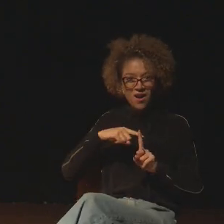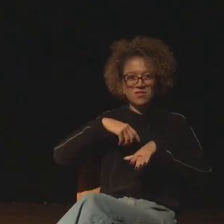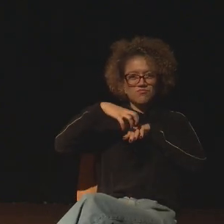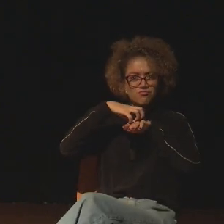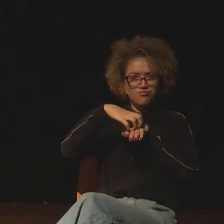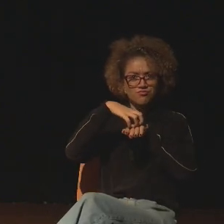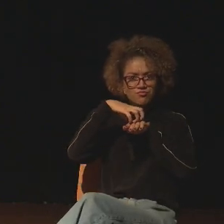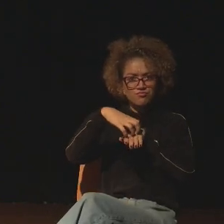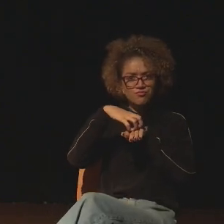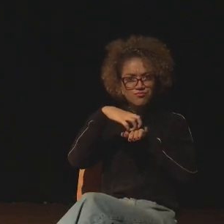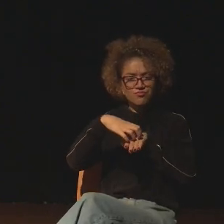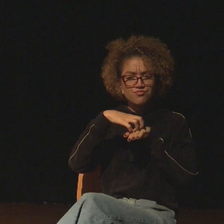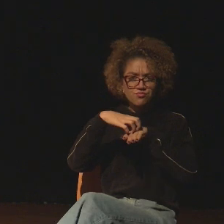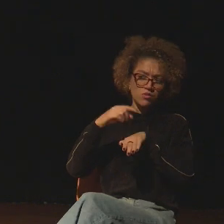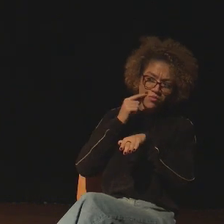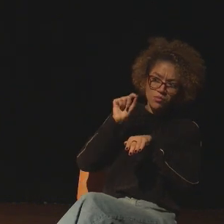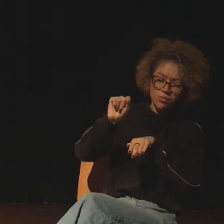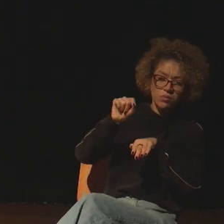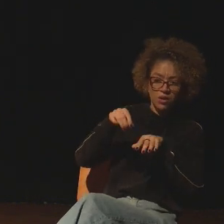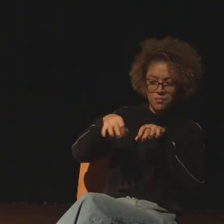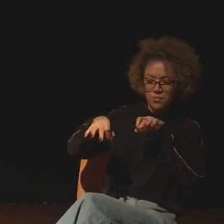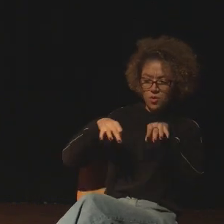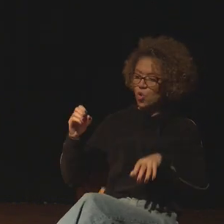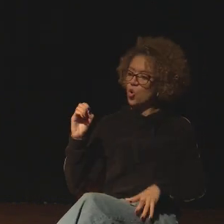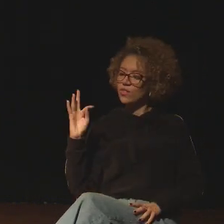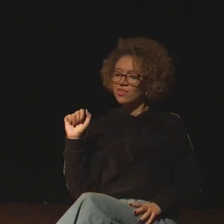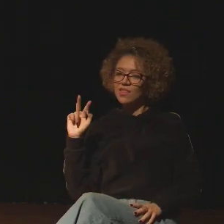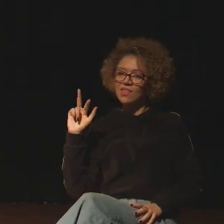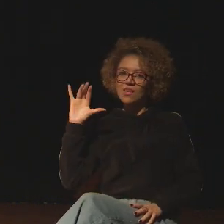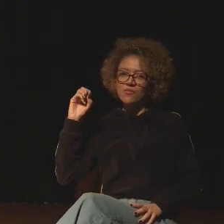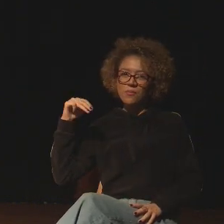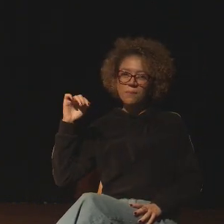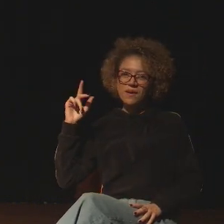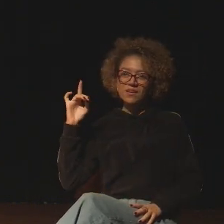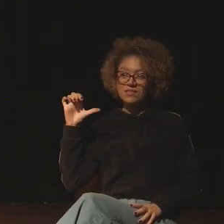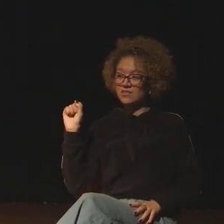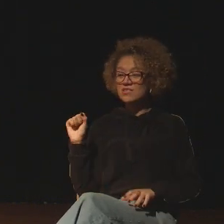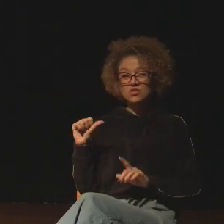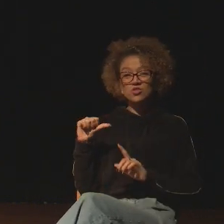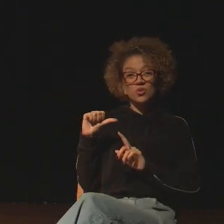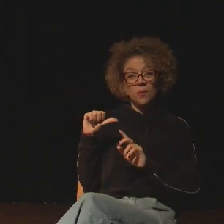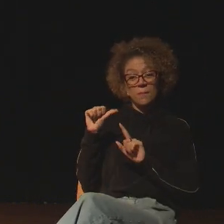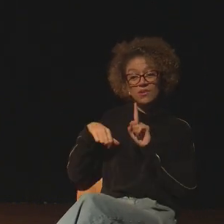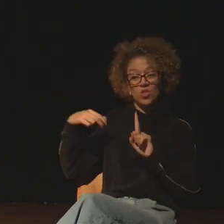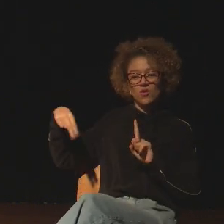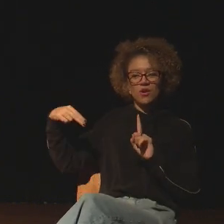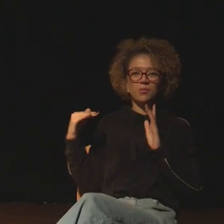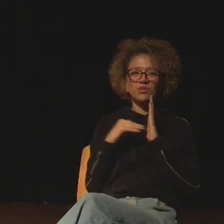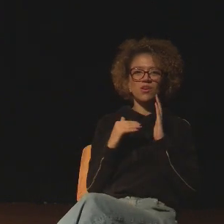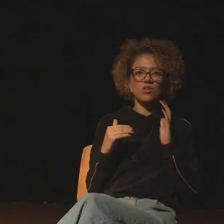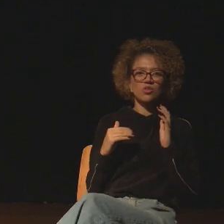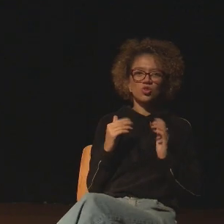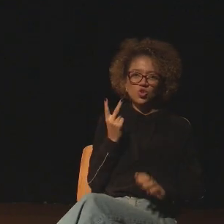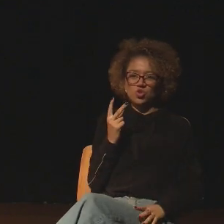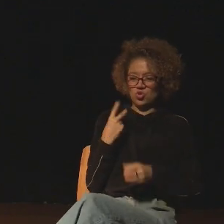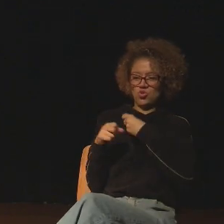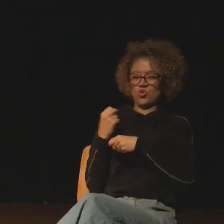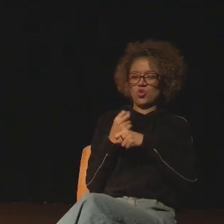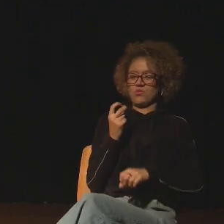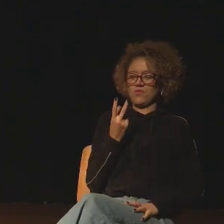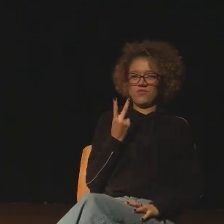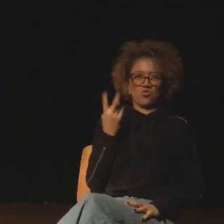desde a interdição da Otávio Mendes em novembro de 24, e a possibilidade de integração com